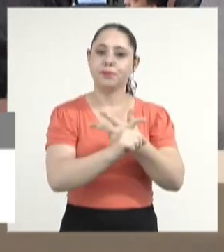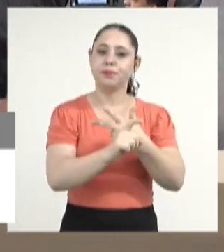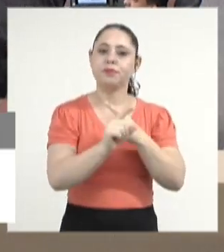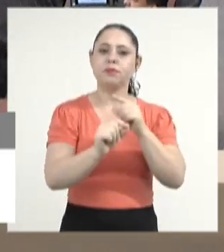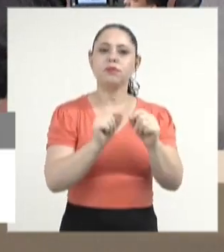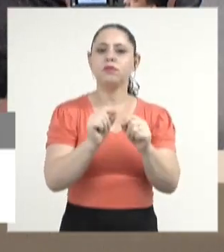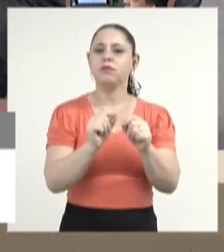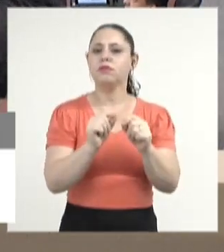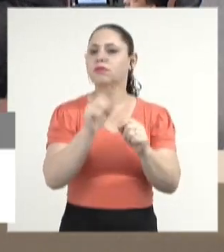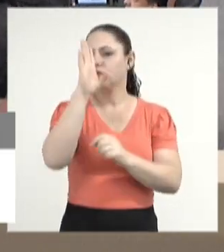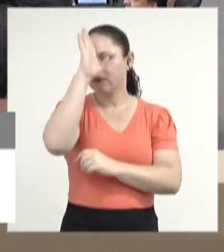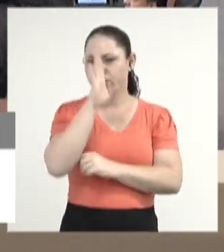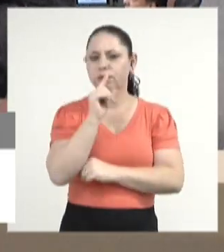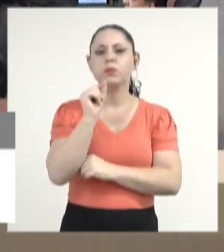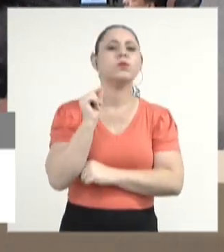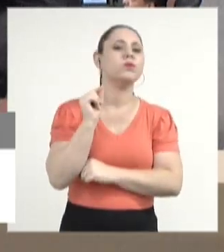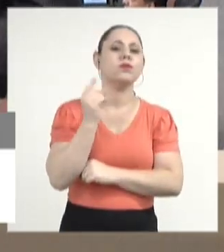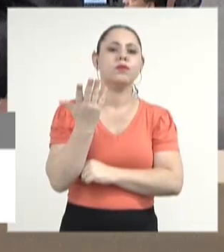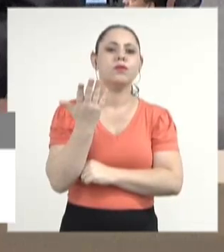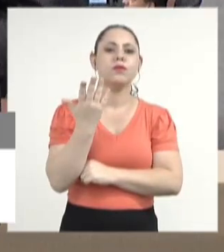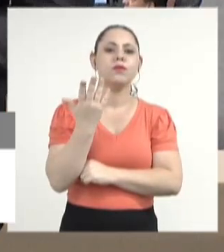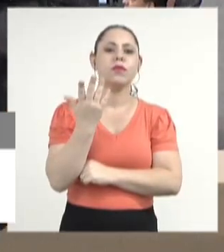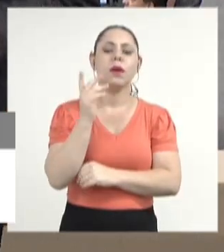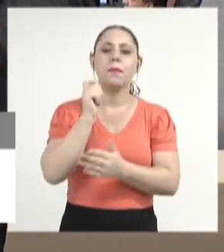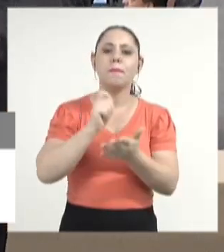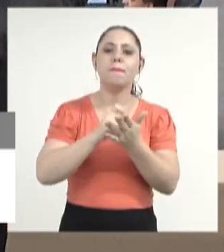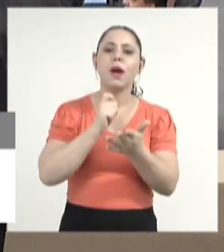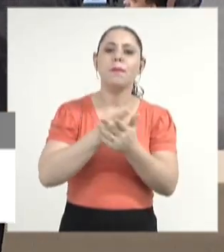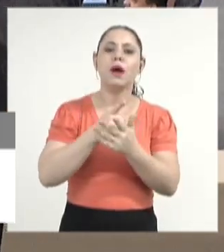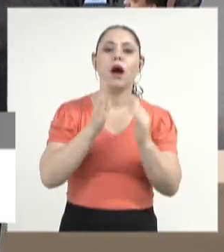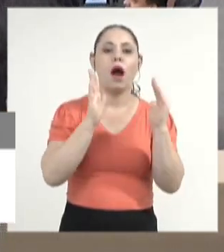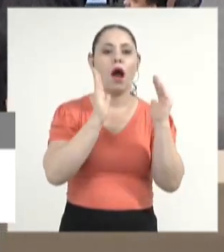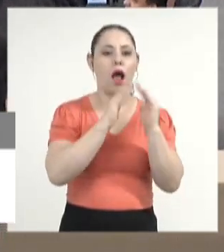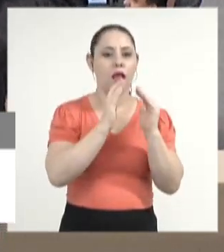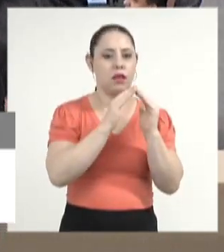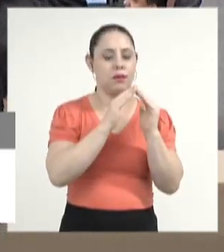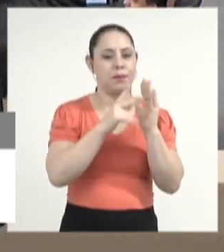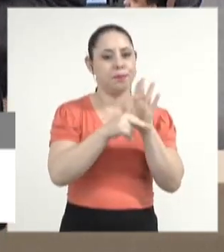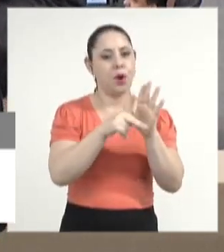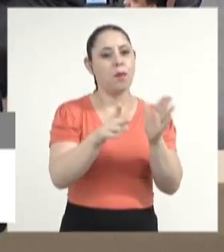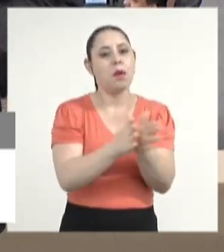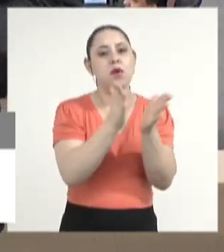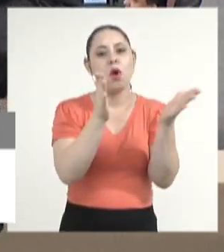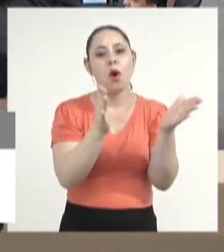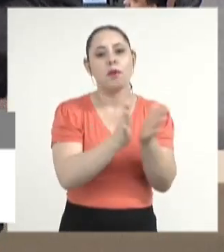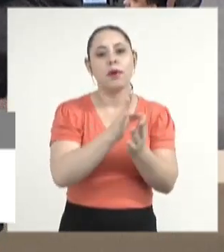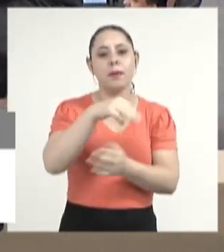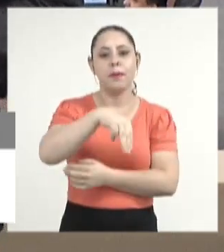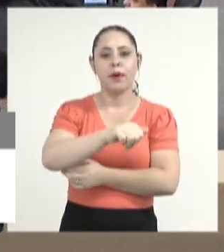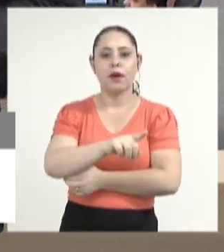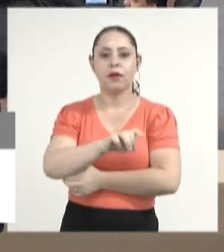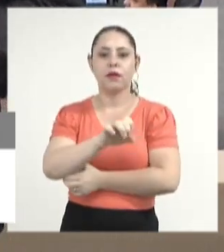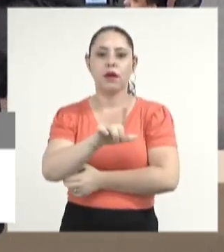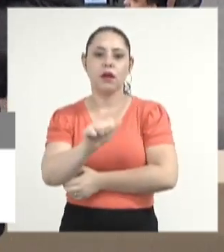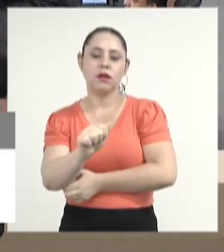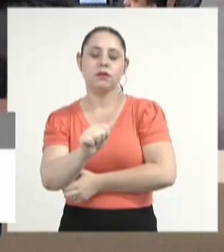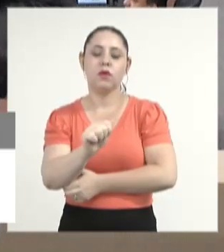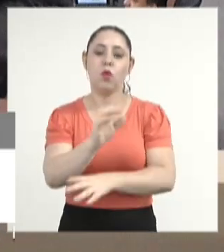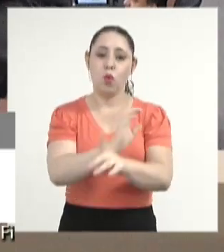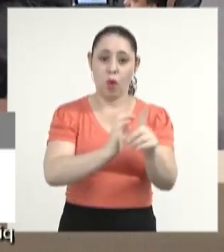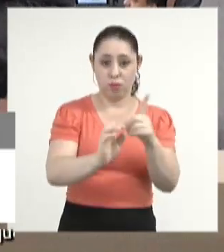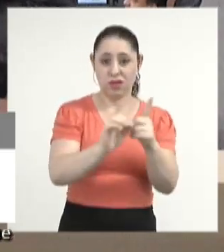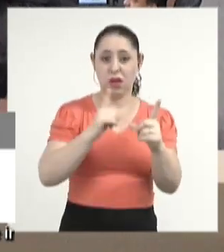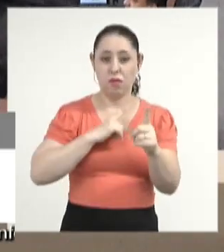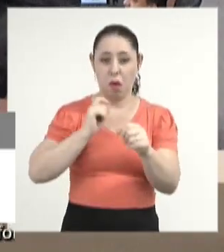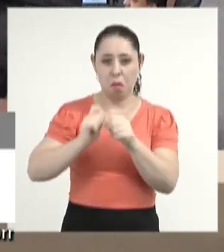Executivo, que é aquela isenção da contrapartida, das parcelas, em moradias da AGEAB para os moradores do Mandela. A comunidade